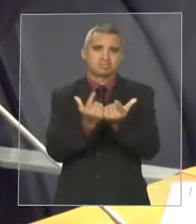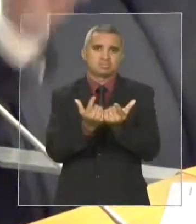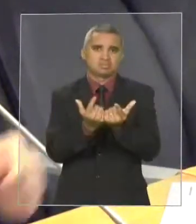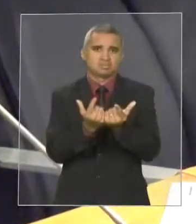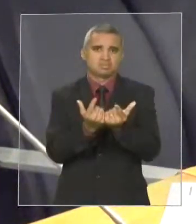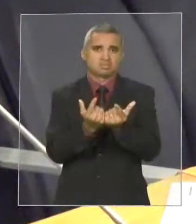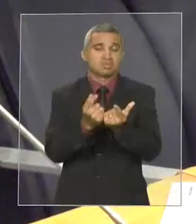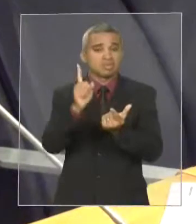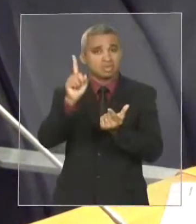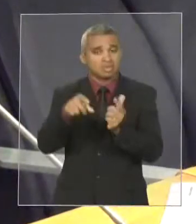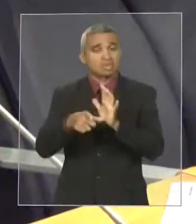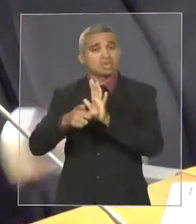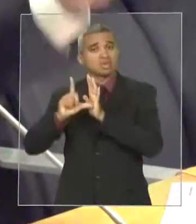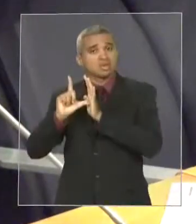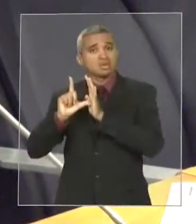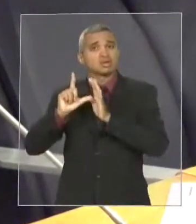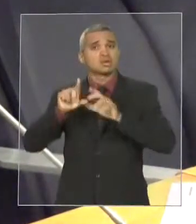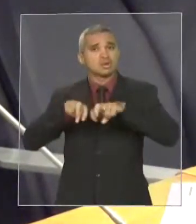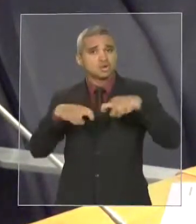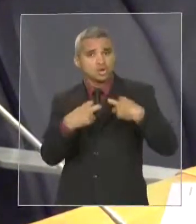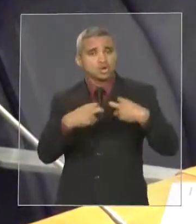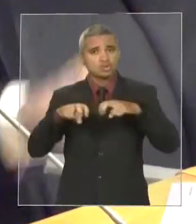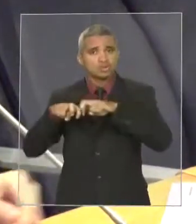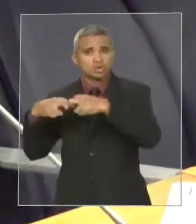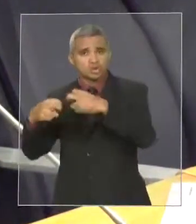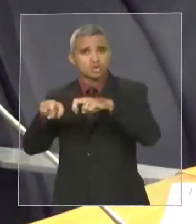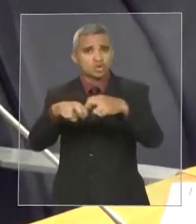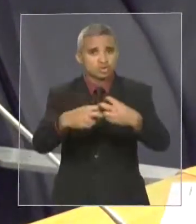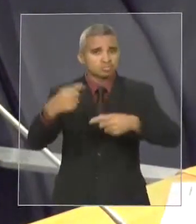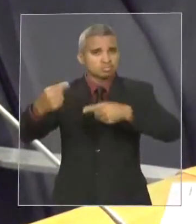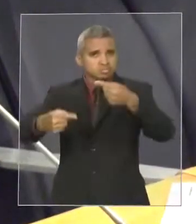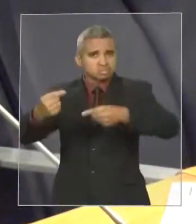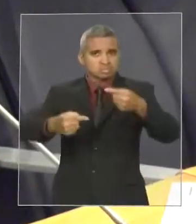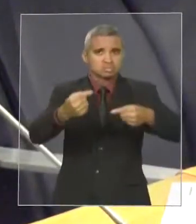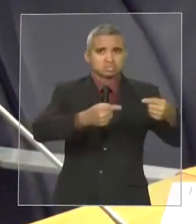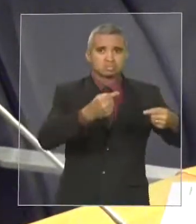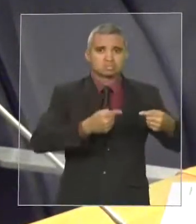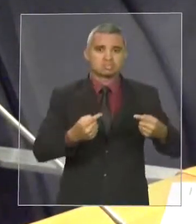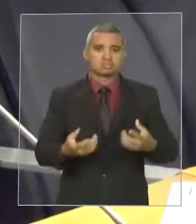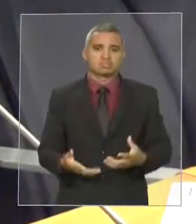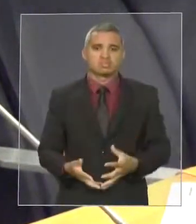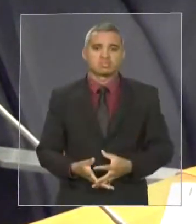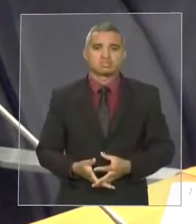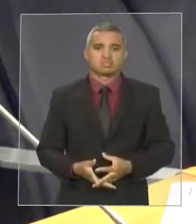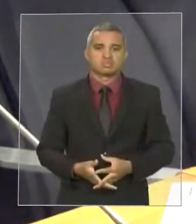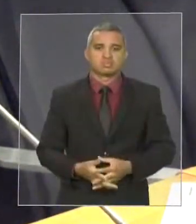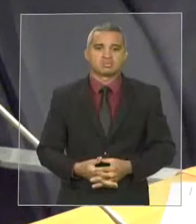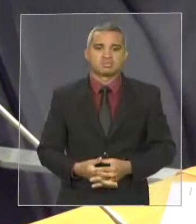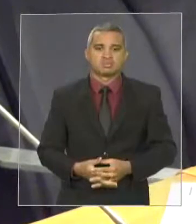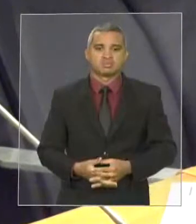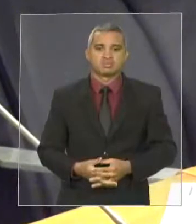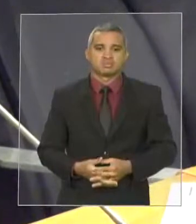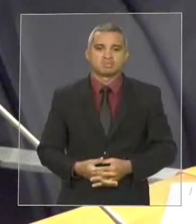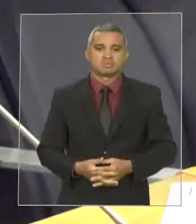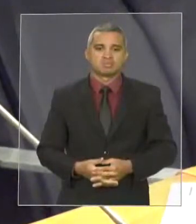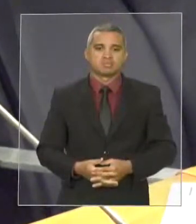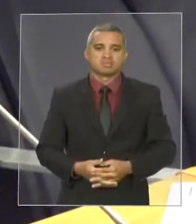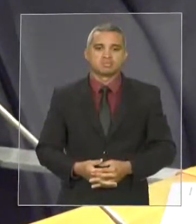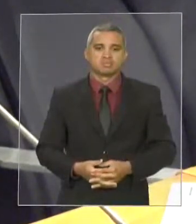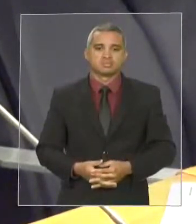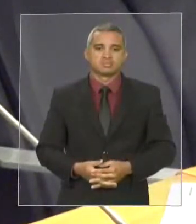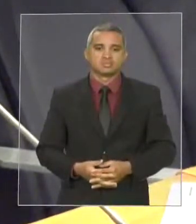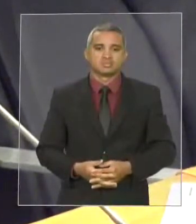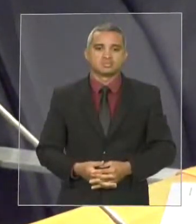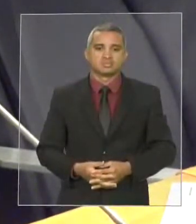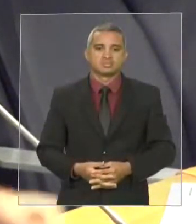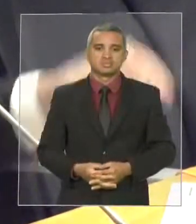sido debatido nas comissões, deveria ter sido ouvido Max, a todos. O seu tempo passou 1 minuto e 30, viu? Quis você encerrasse, viu? Já